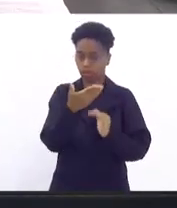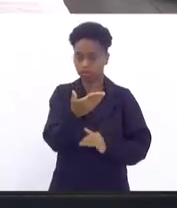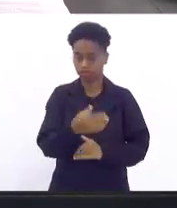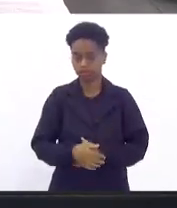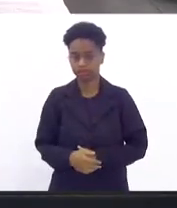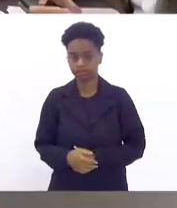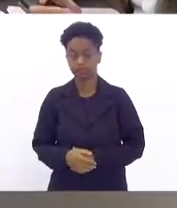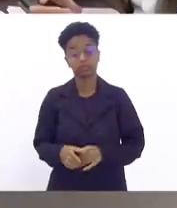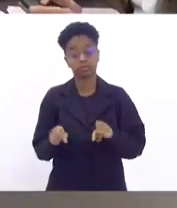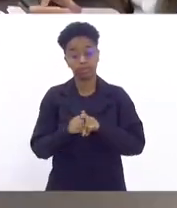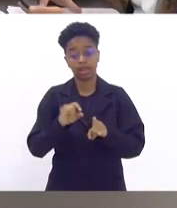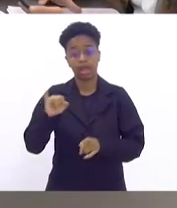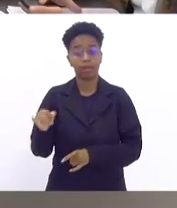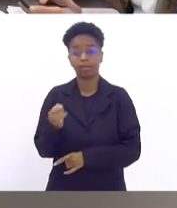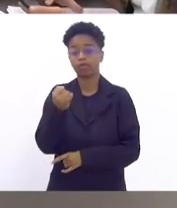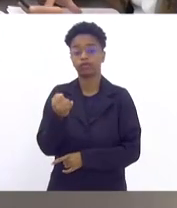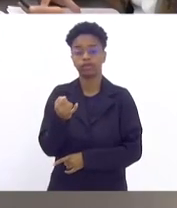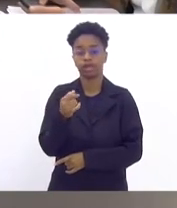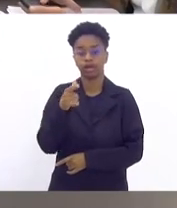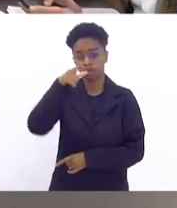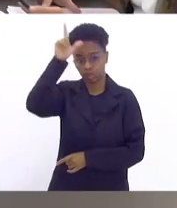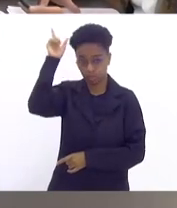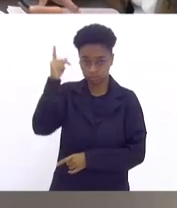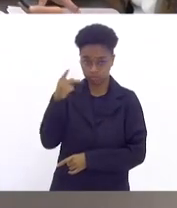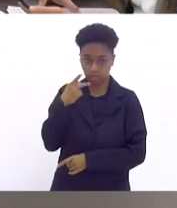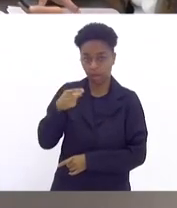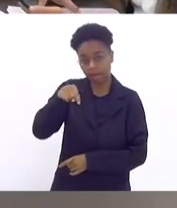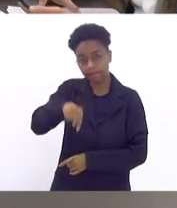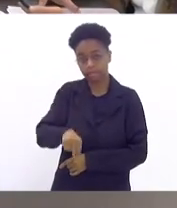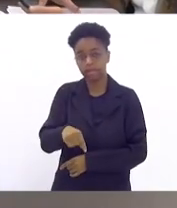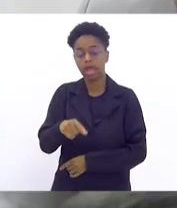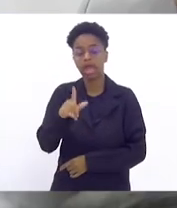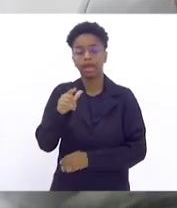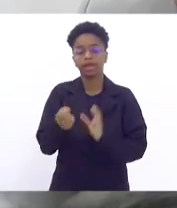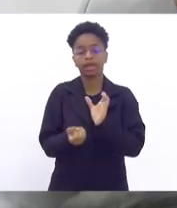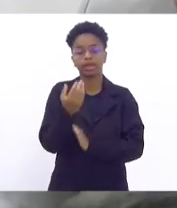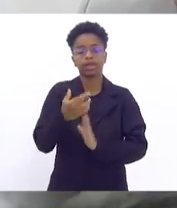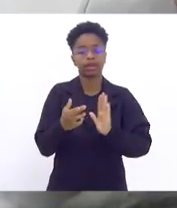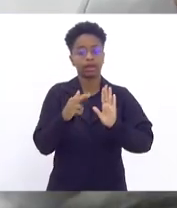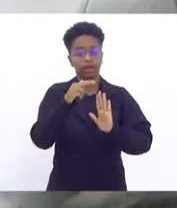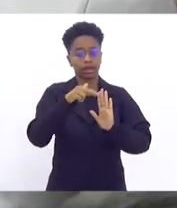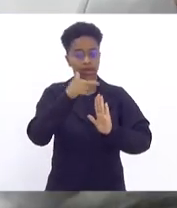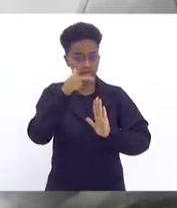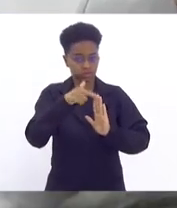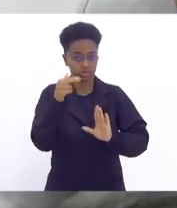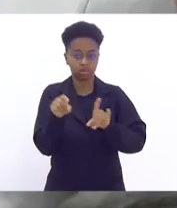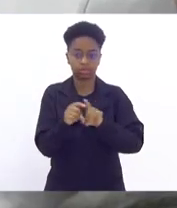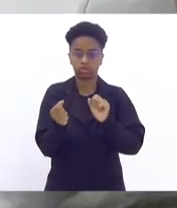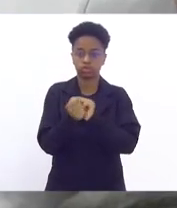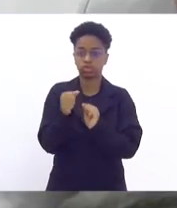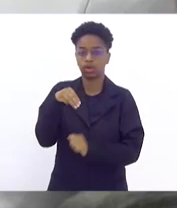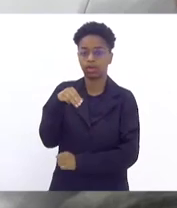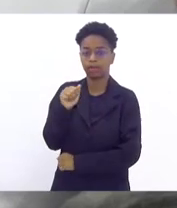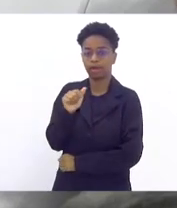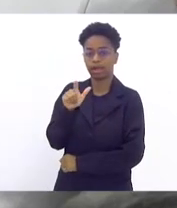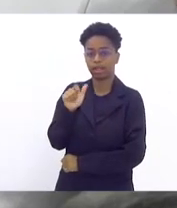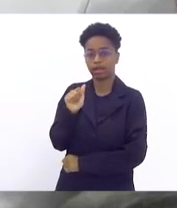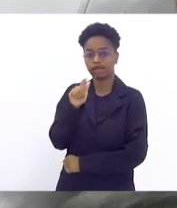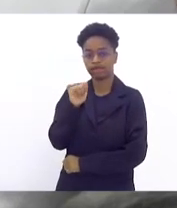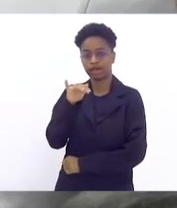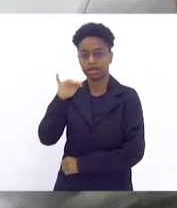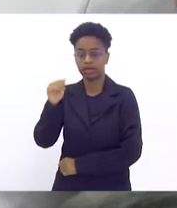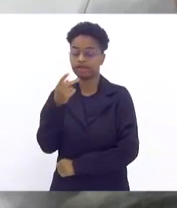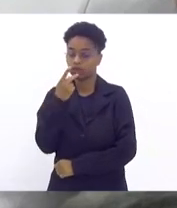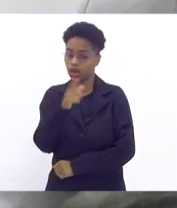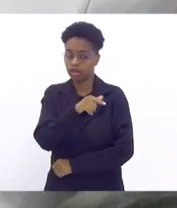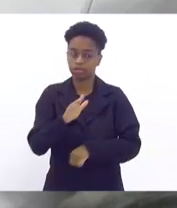deputado Luiz Paulo aqui que é o autor da do projeto de resolução junto com o deputado Malafaia também que me deu uma bronca no plenário que ele também era